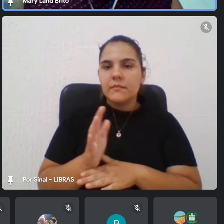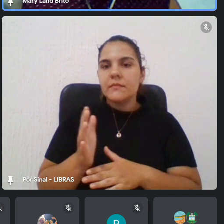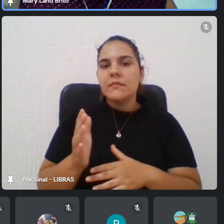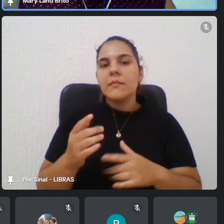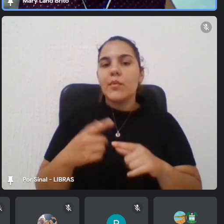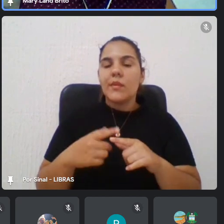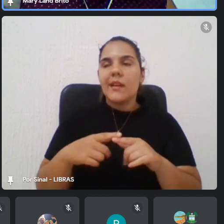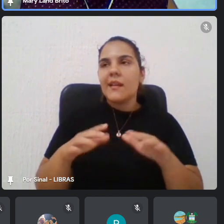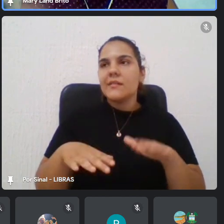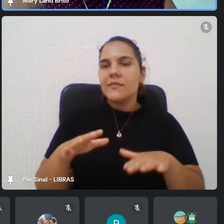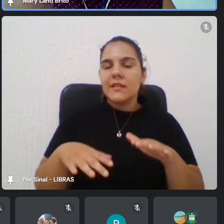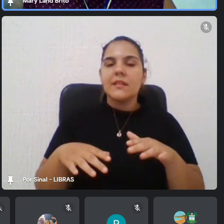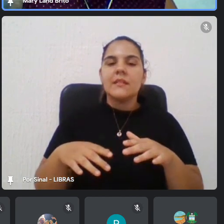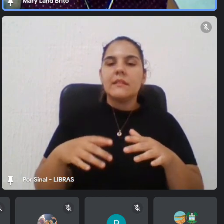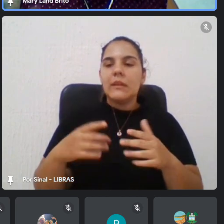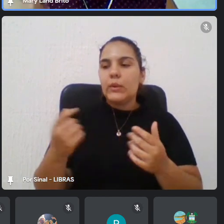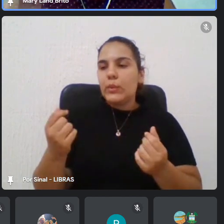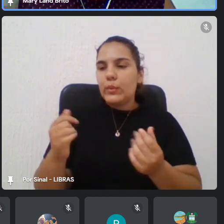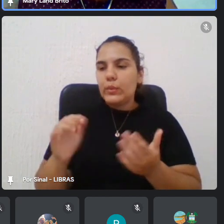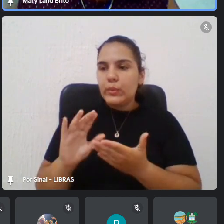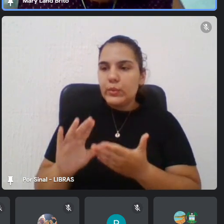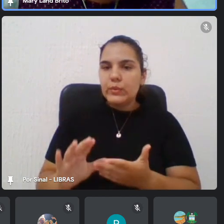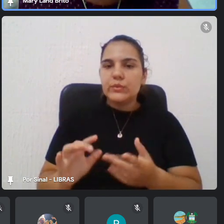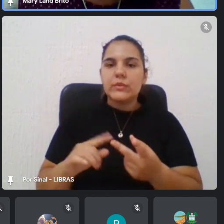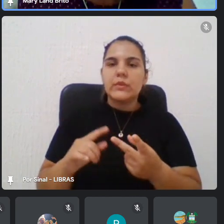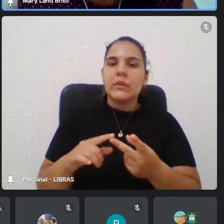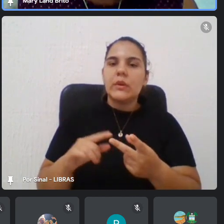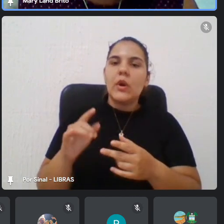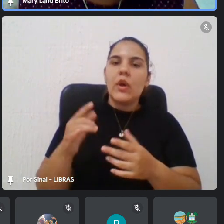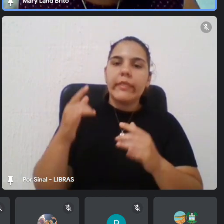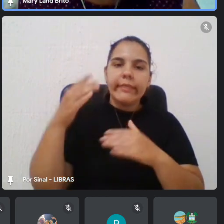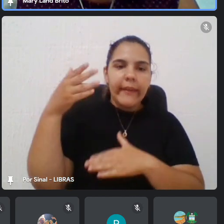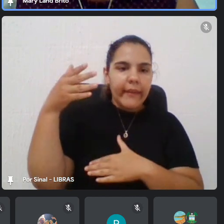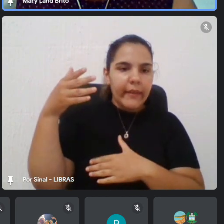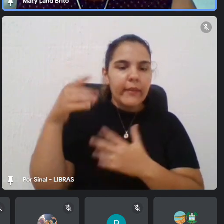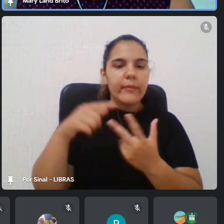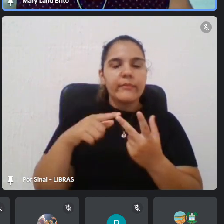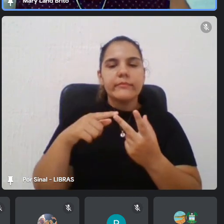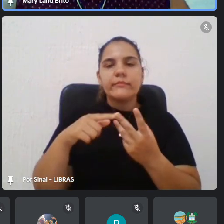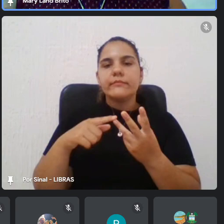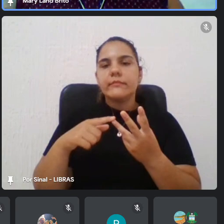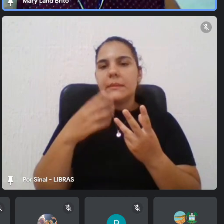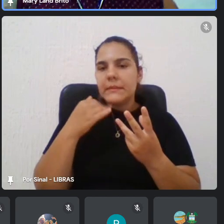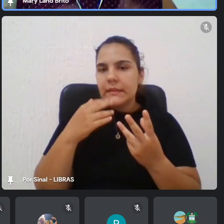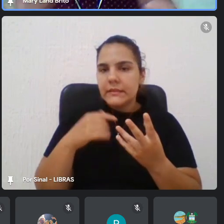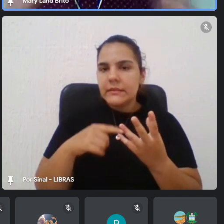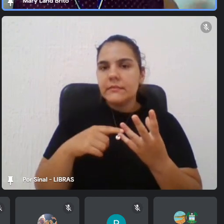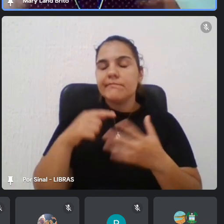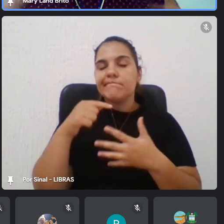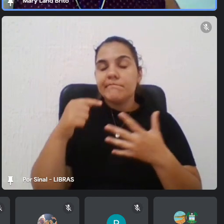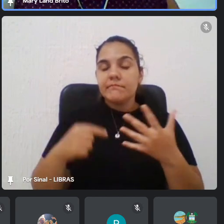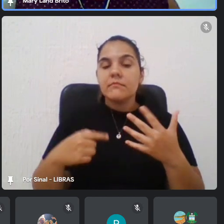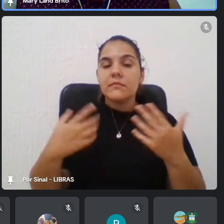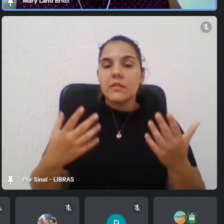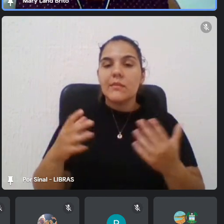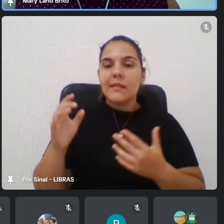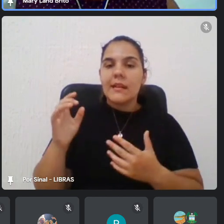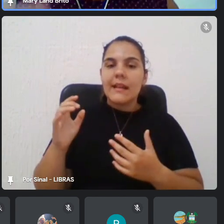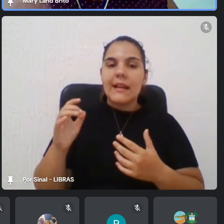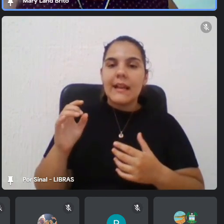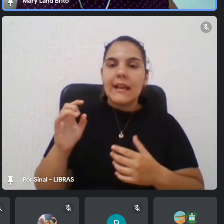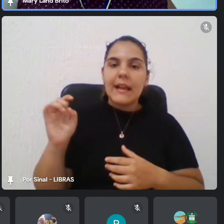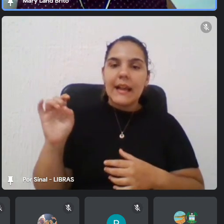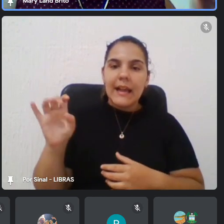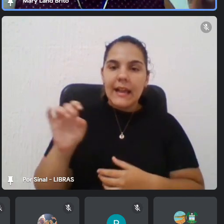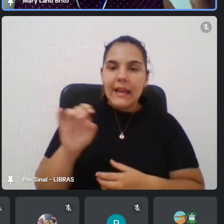ir teu palestrante, você preveu a hospedagem, preveu a alimentação, então de forma, cada ação que vocês vão fazer, que vocês